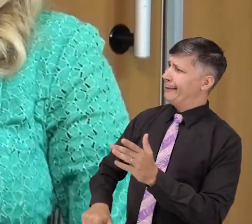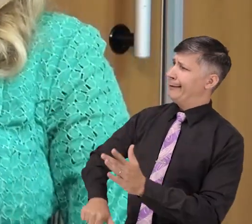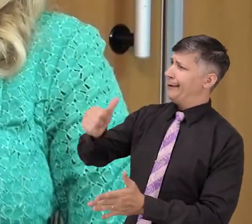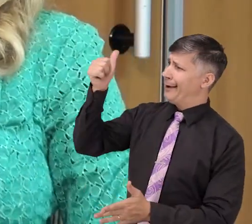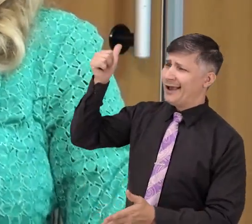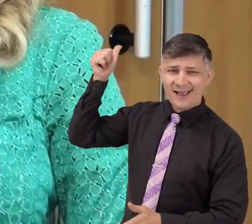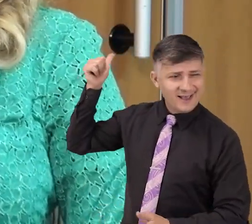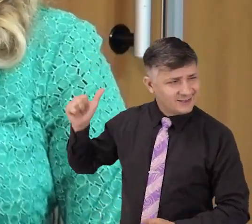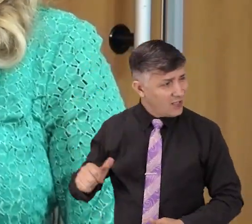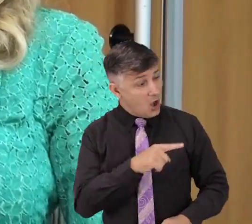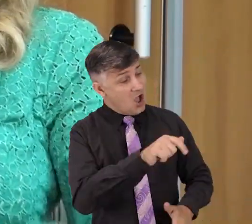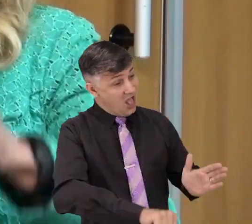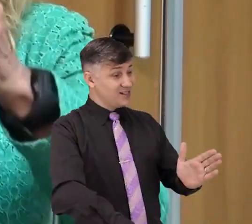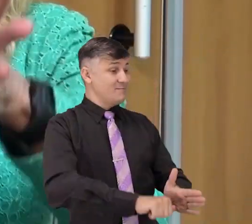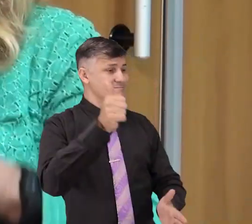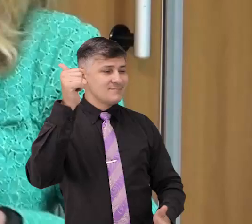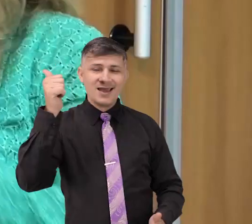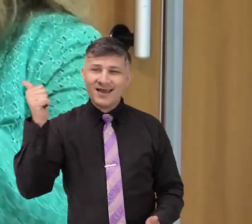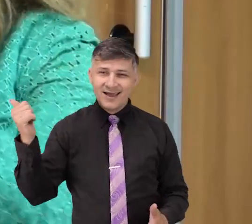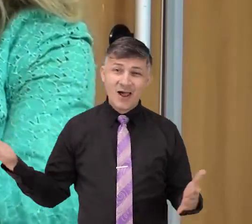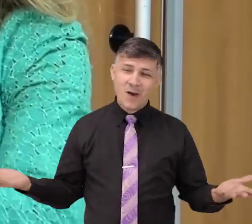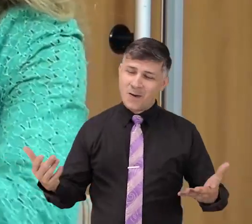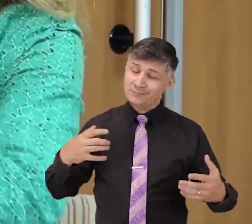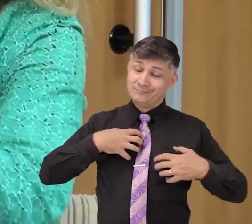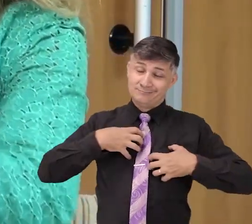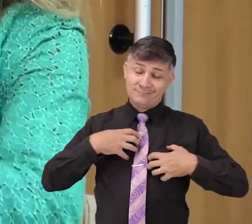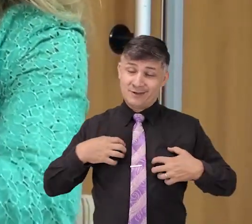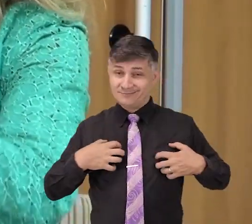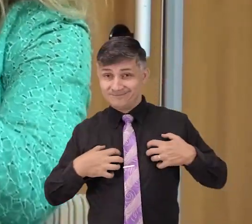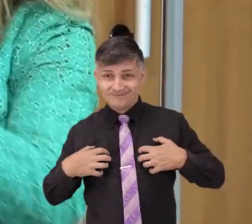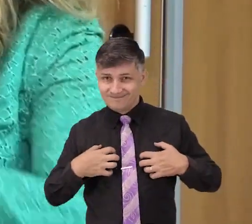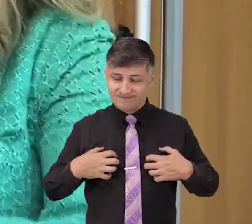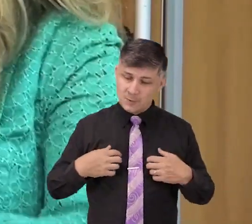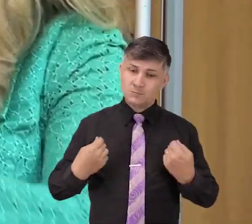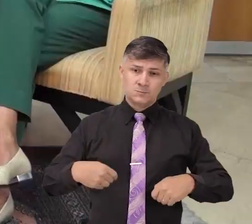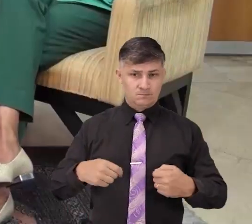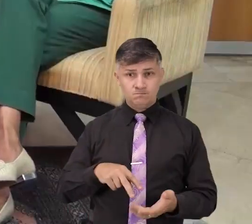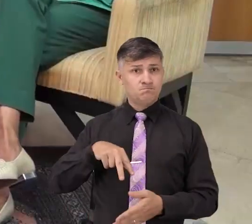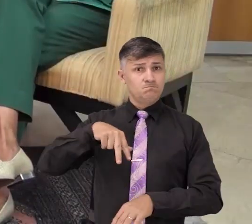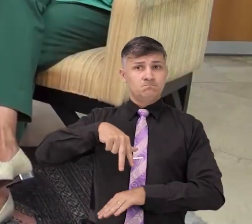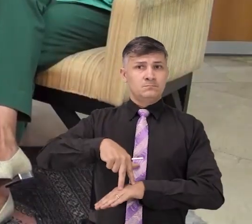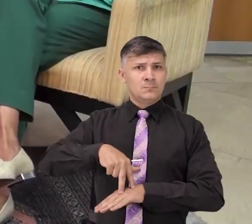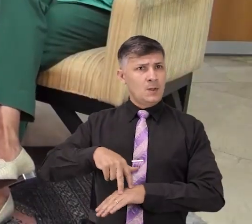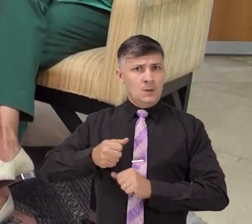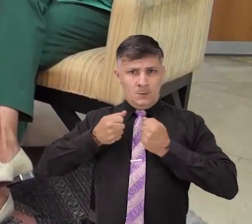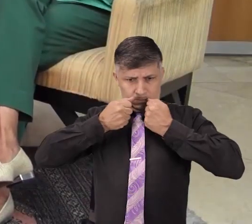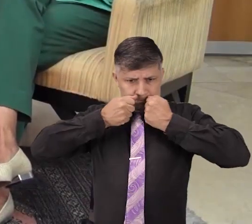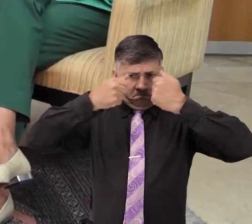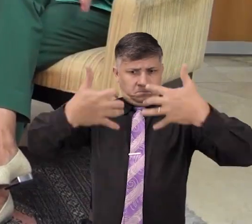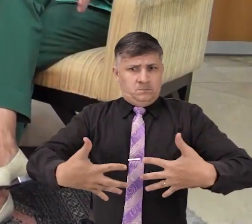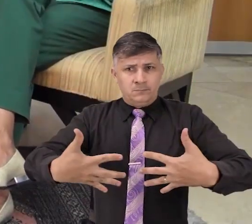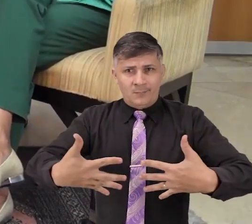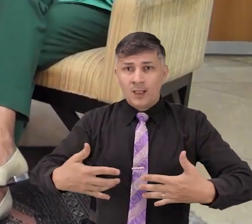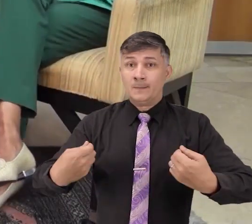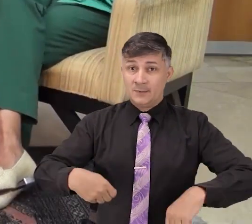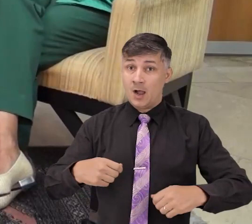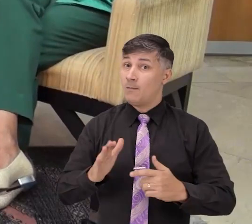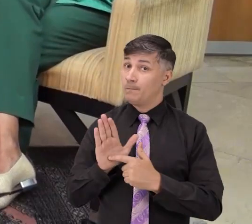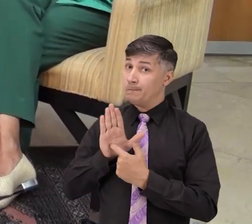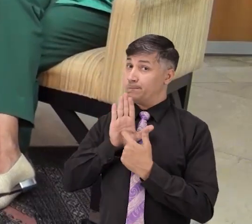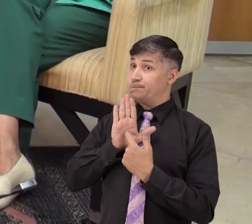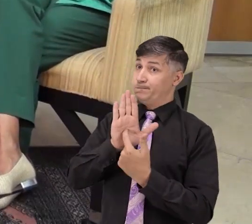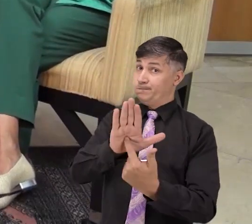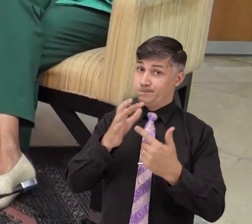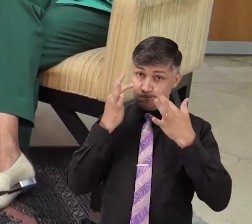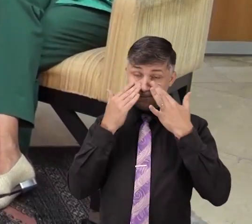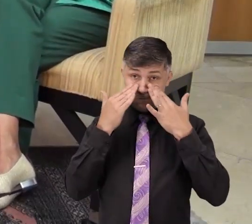está estreando, entendeu? Então, enfim, criaram uma situação que eu tinha que sustentar de qualquer maneira. Com certeza. E eu não, quando eu falei